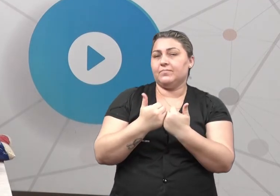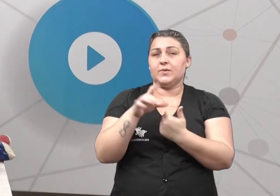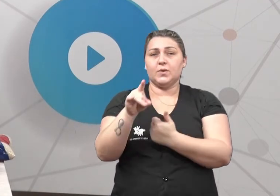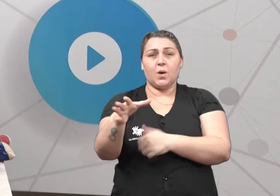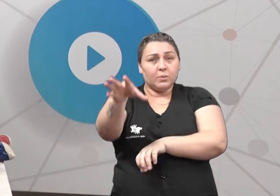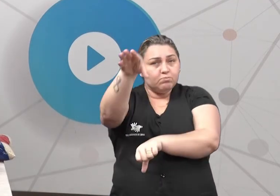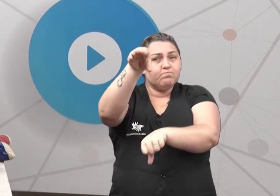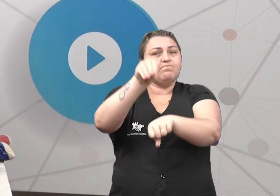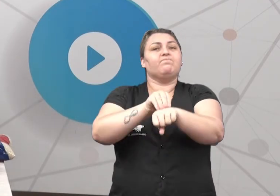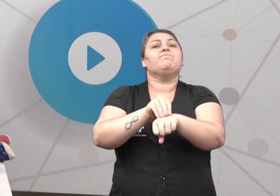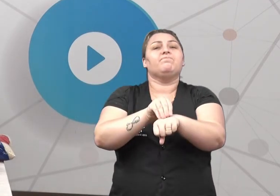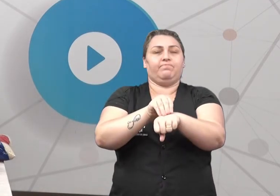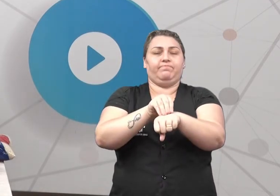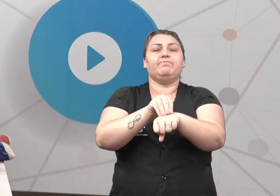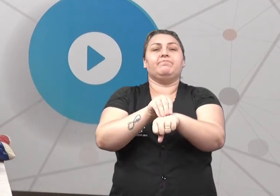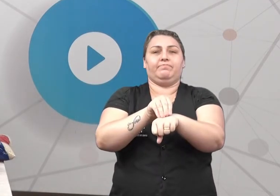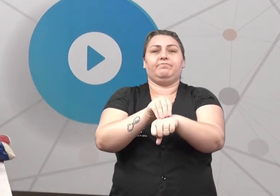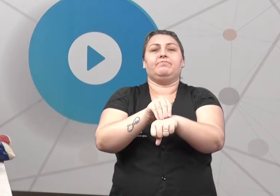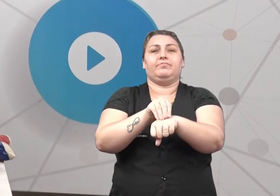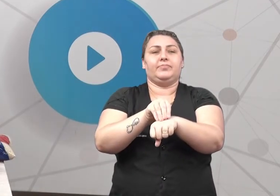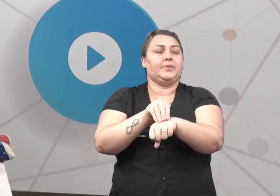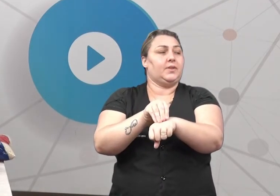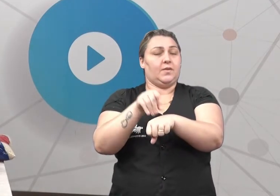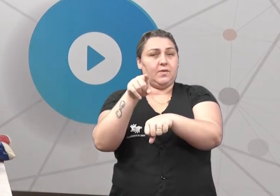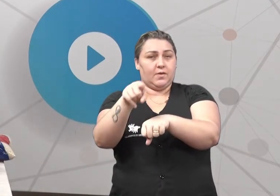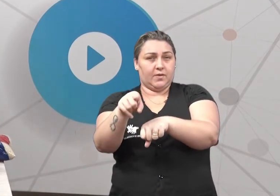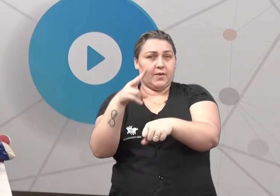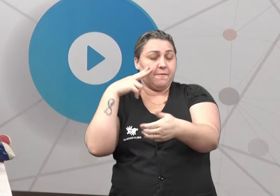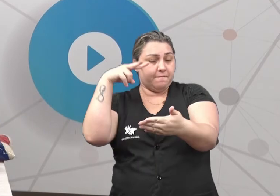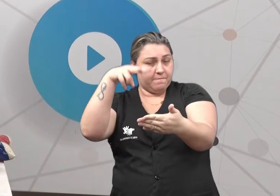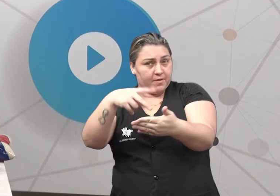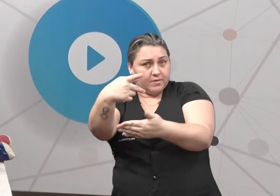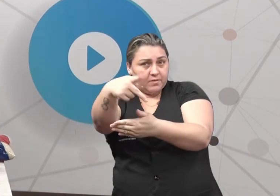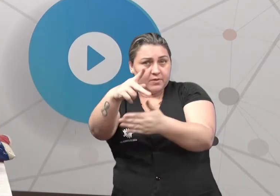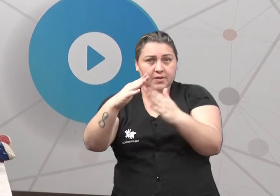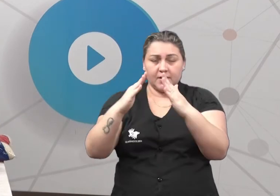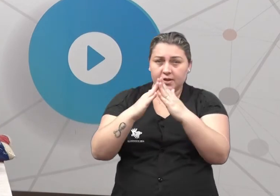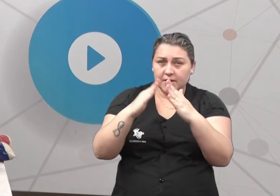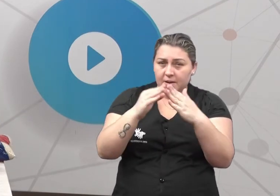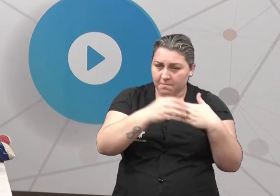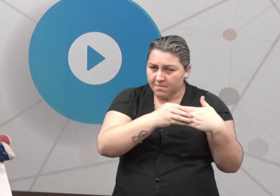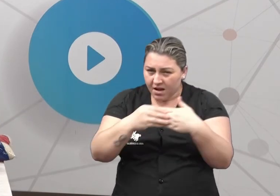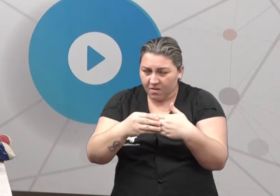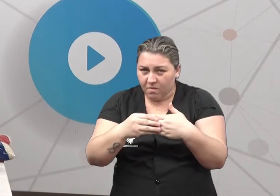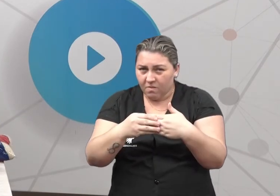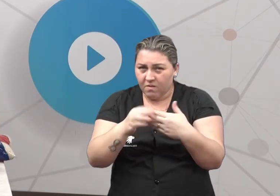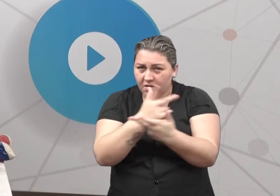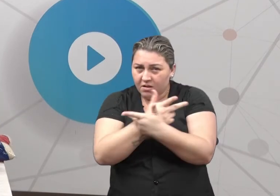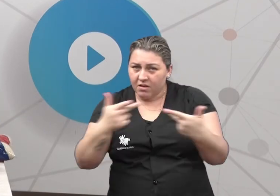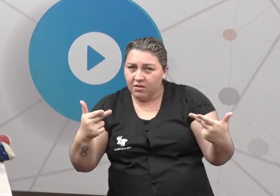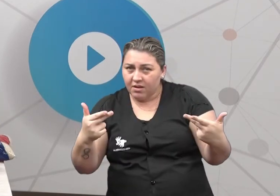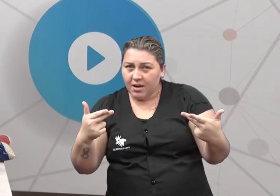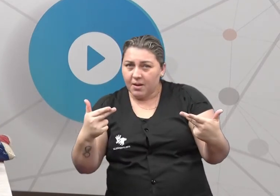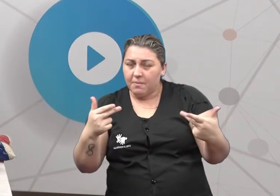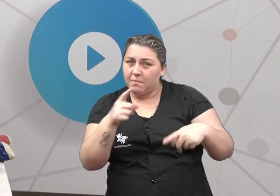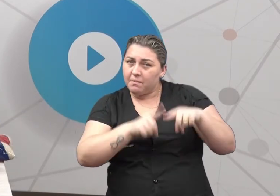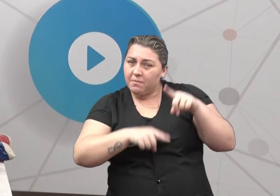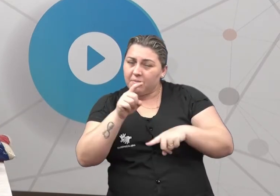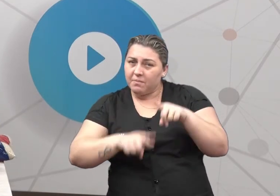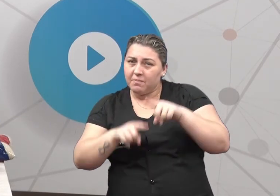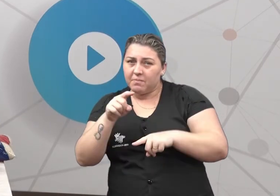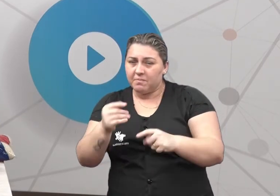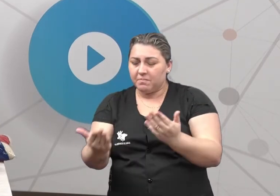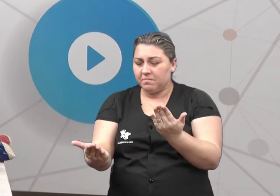de conhecimento, né? Então, você observe aí na sua casa, você pegou algum tipo de produtos para